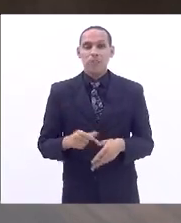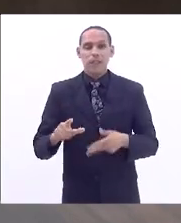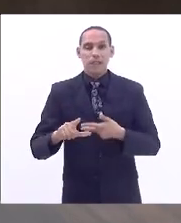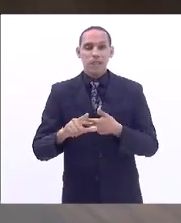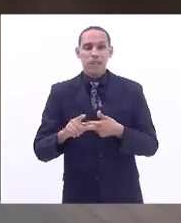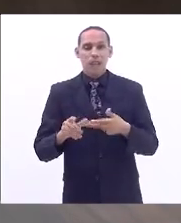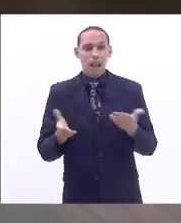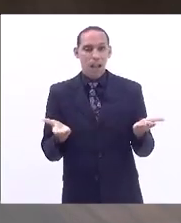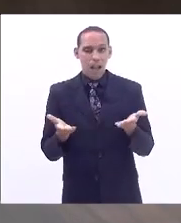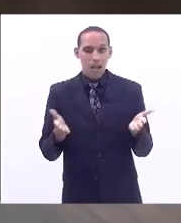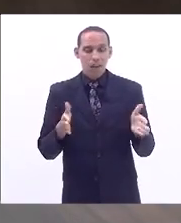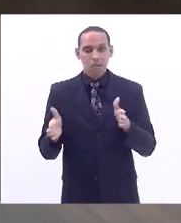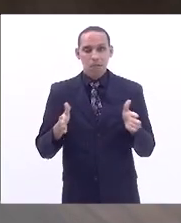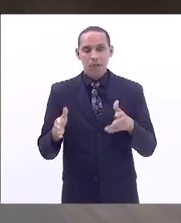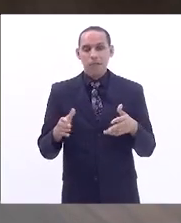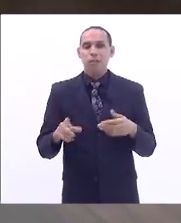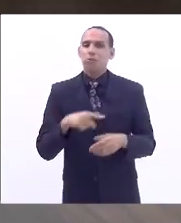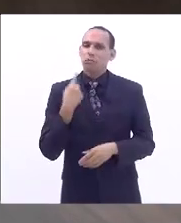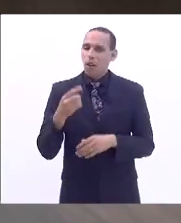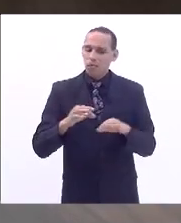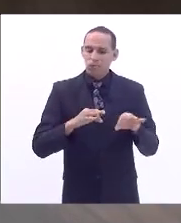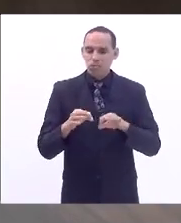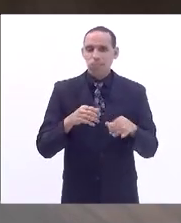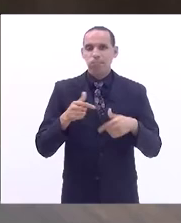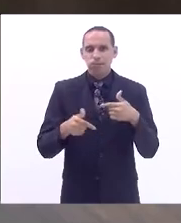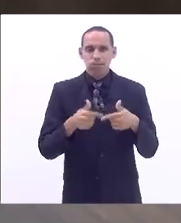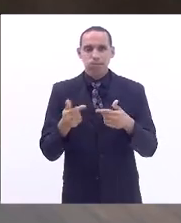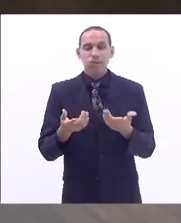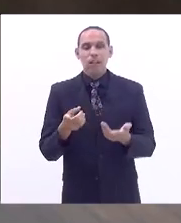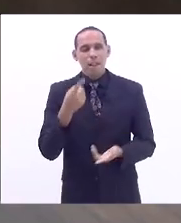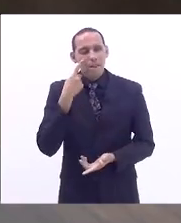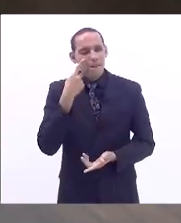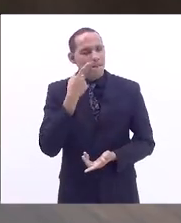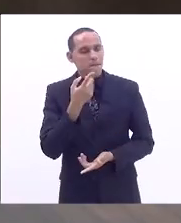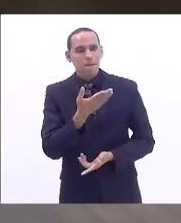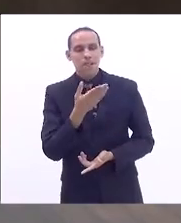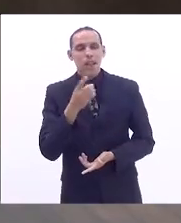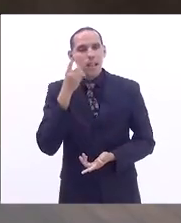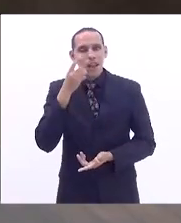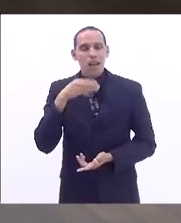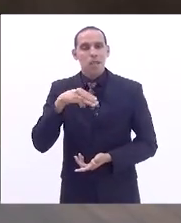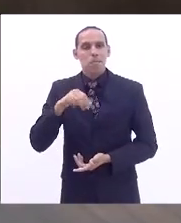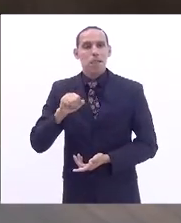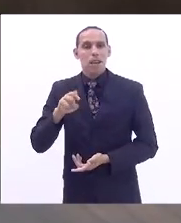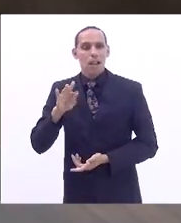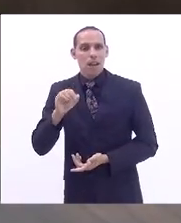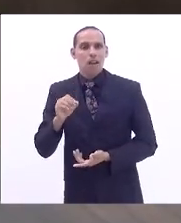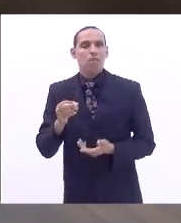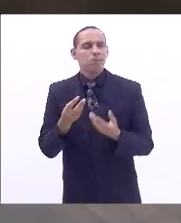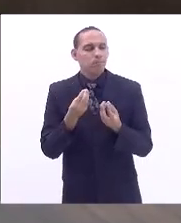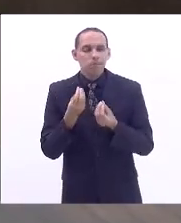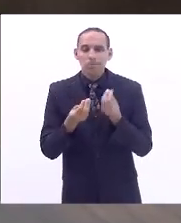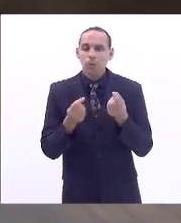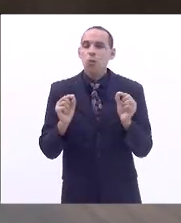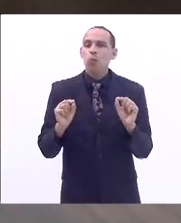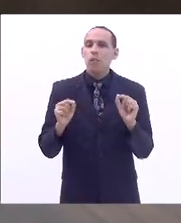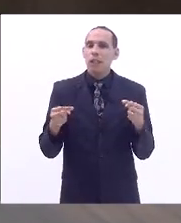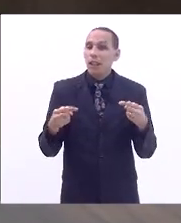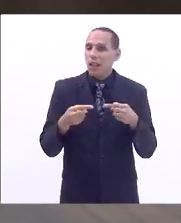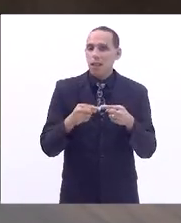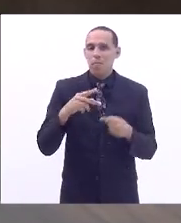nós vimos a sensibilidade da deputada Martha Rocha em relação a esse tema do